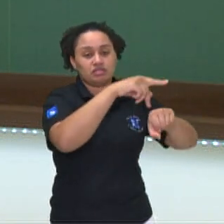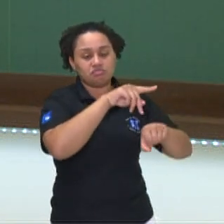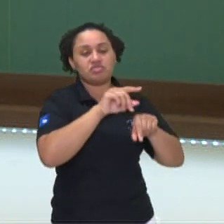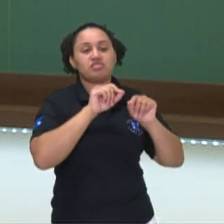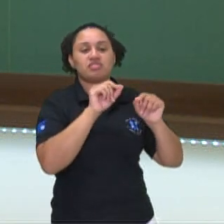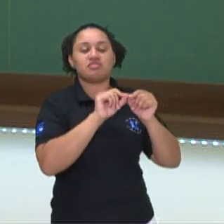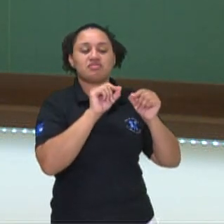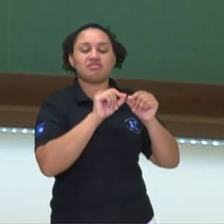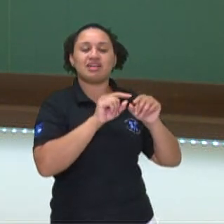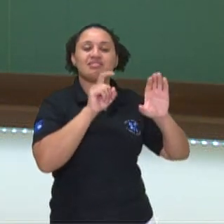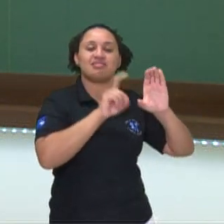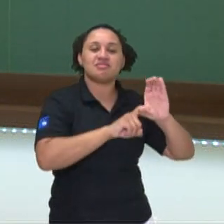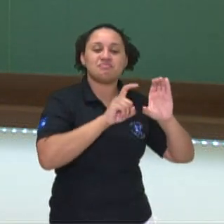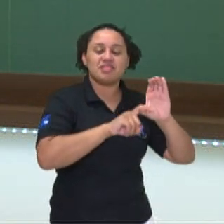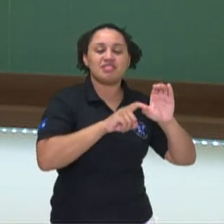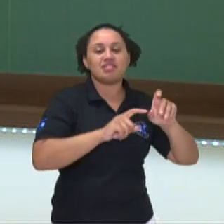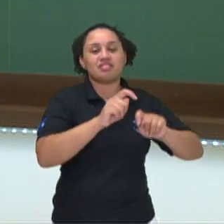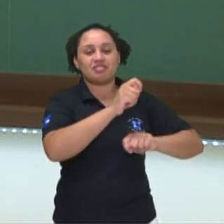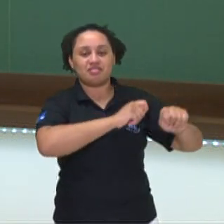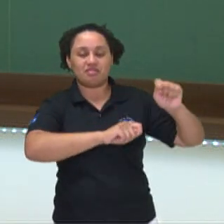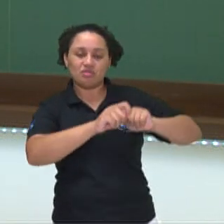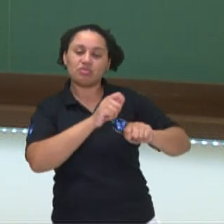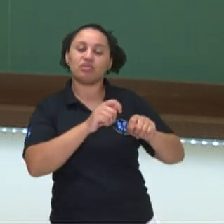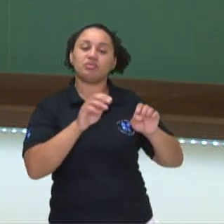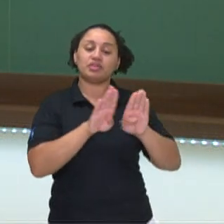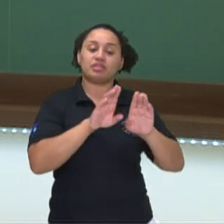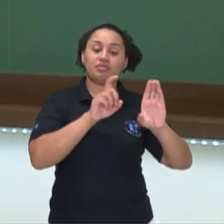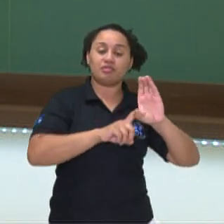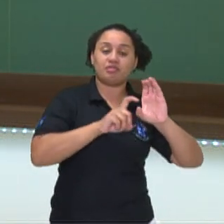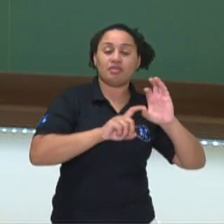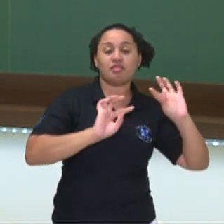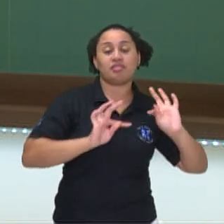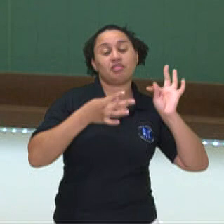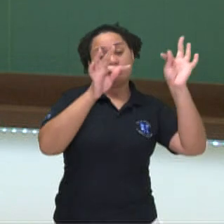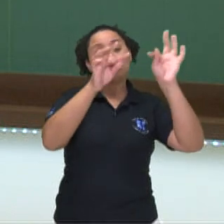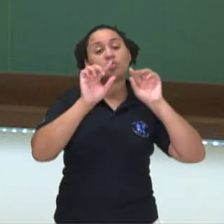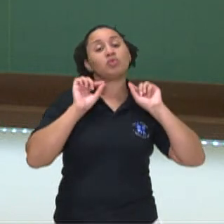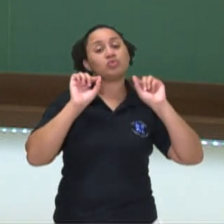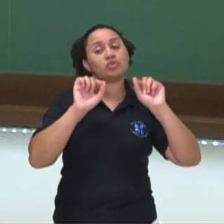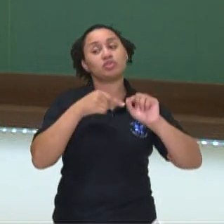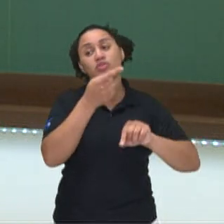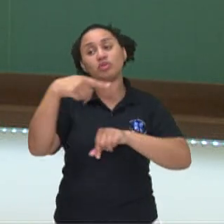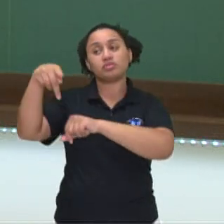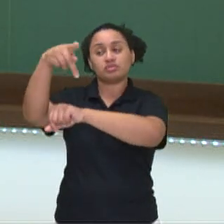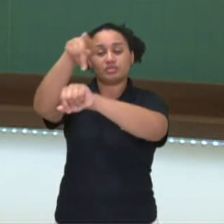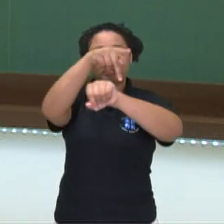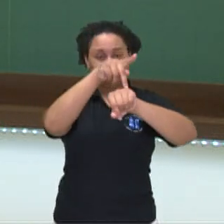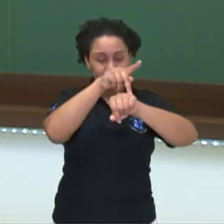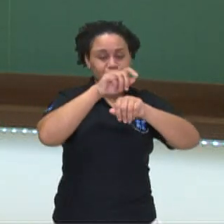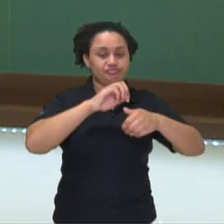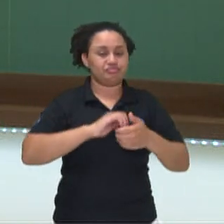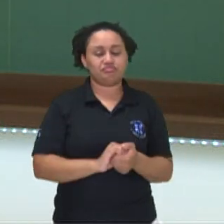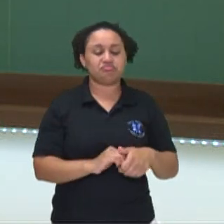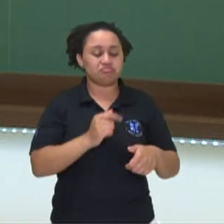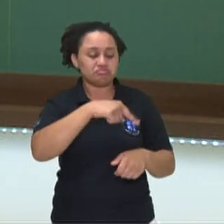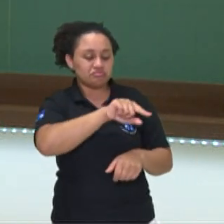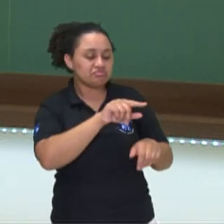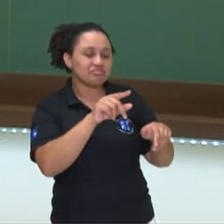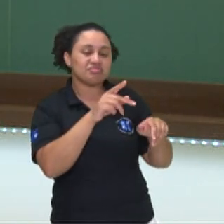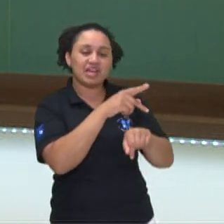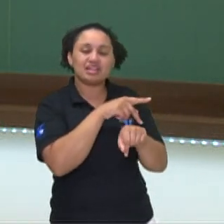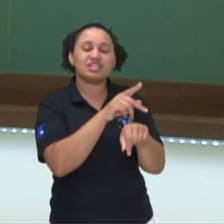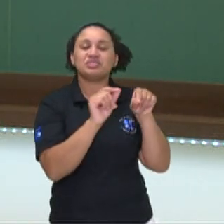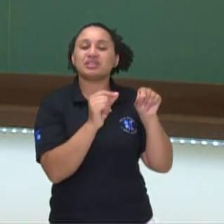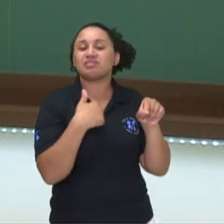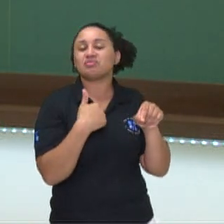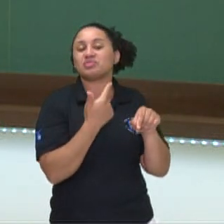mantenham uma dependência econômica e uma dependência tecnológica muito grande de outras nações, não possibilitando a